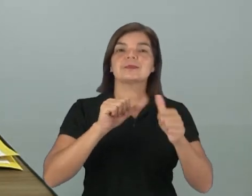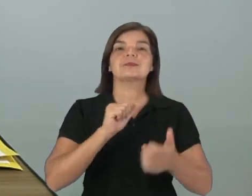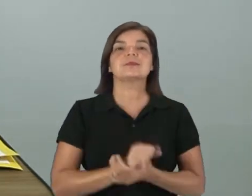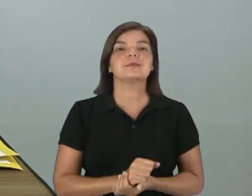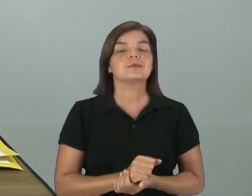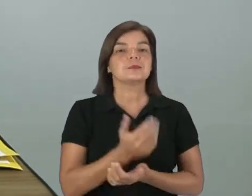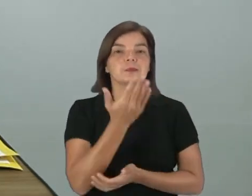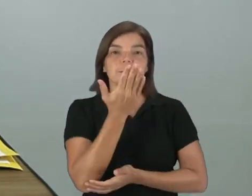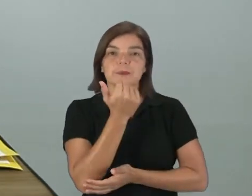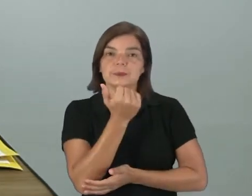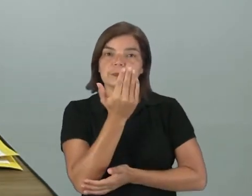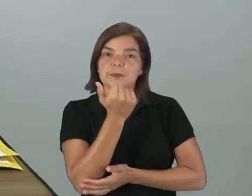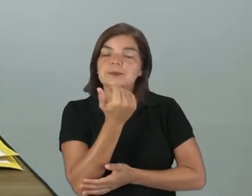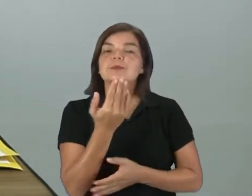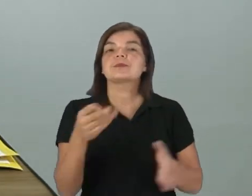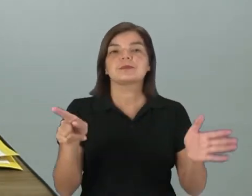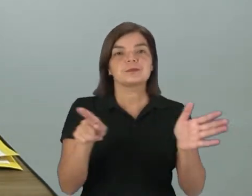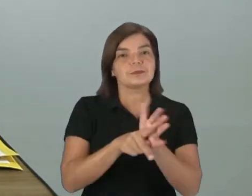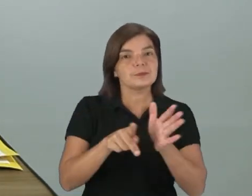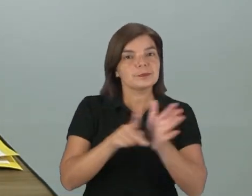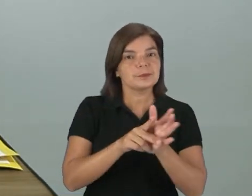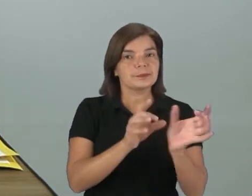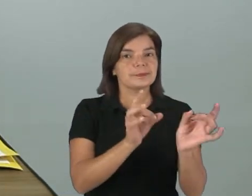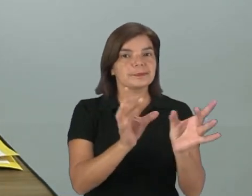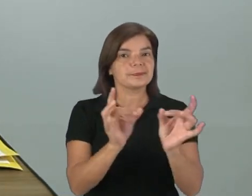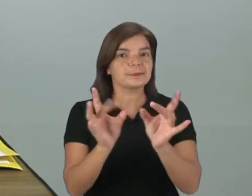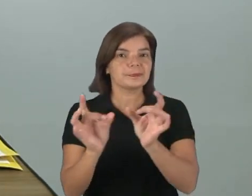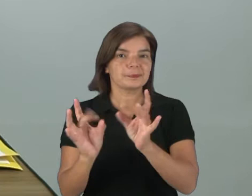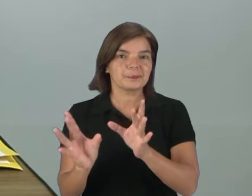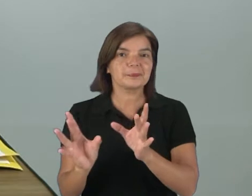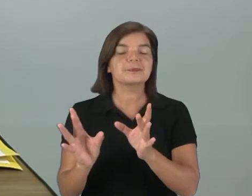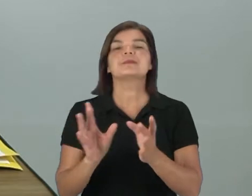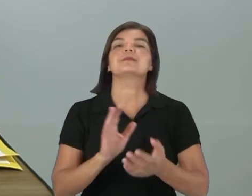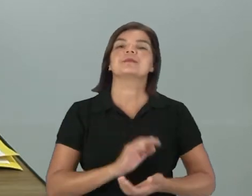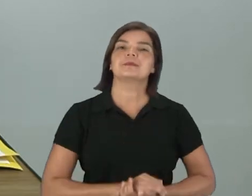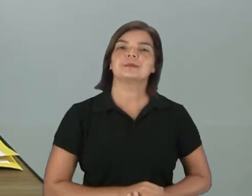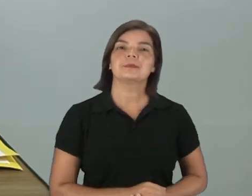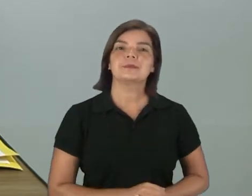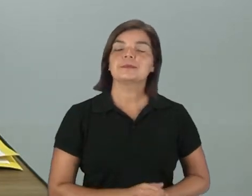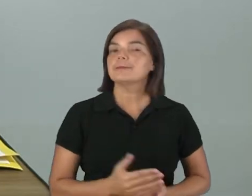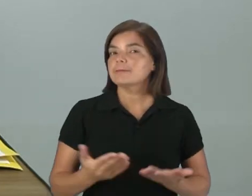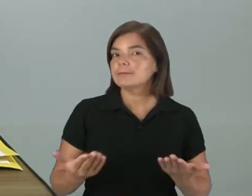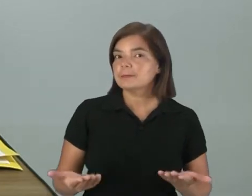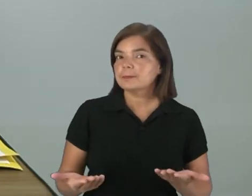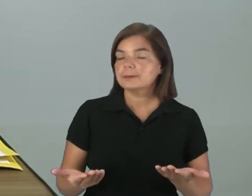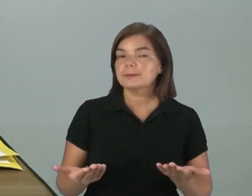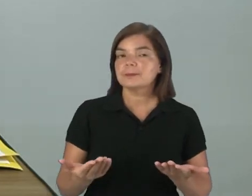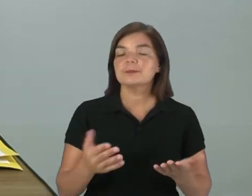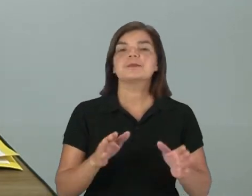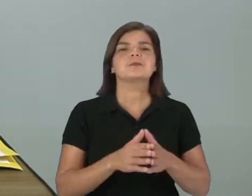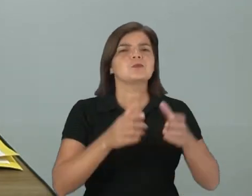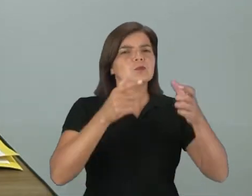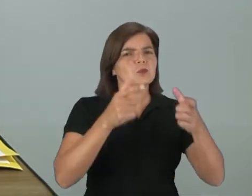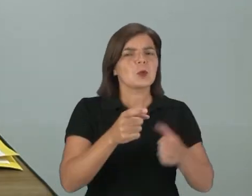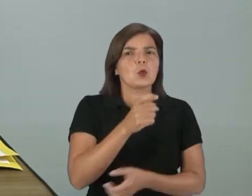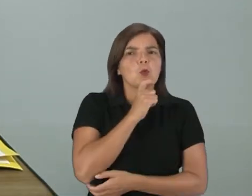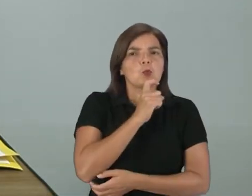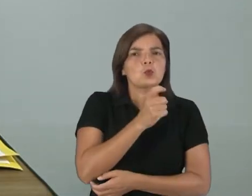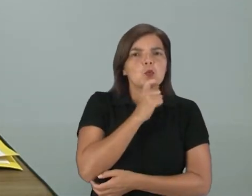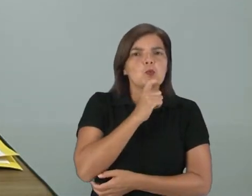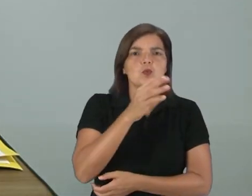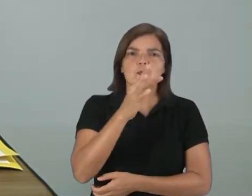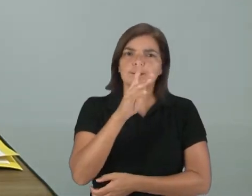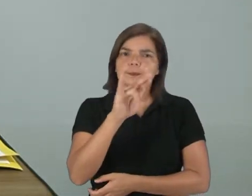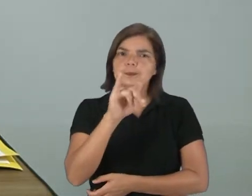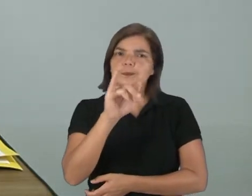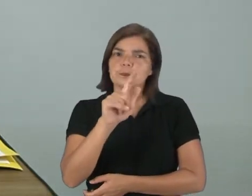nos alimentos, né, próprio para o nosso consumo, certo? E ali dos frigoríficos, eles